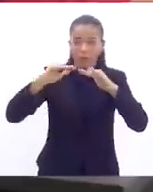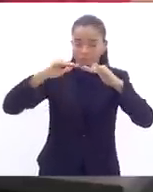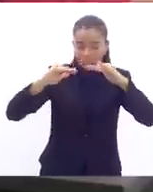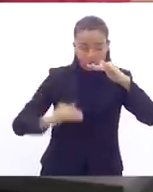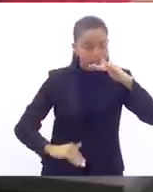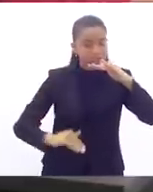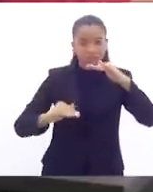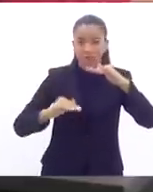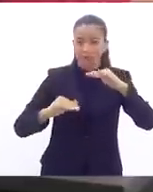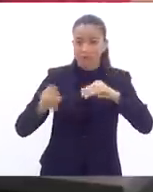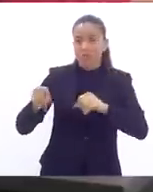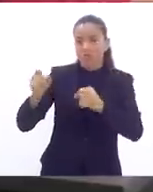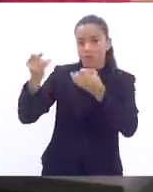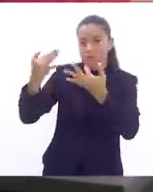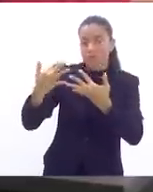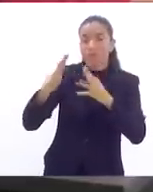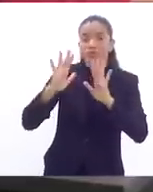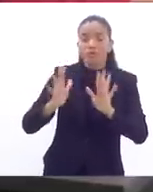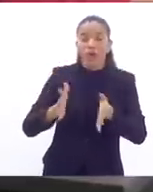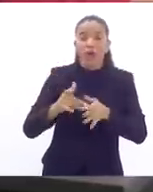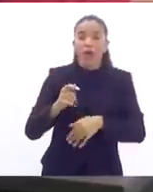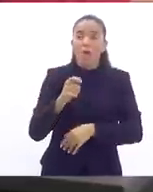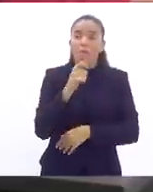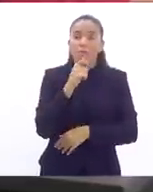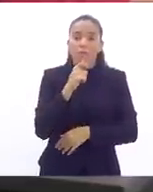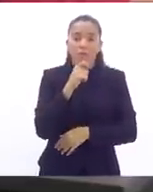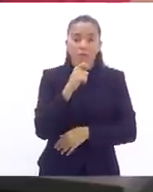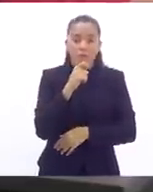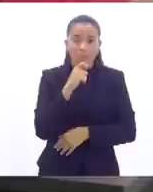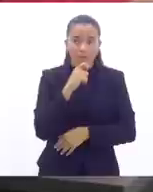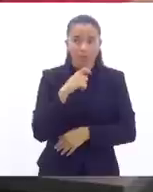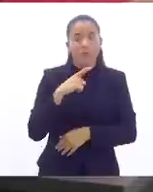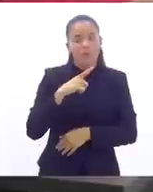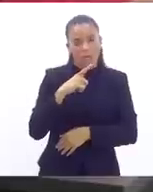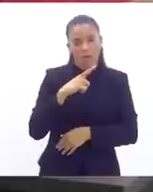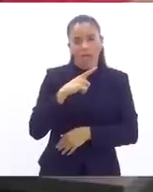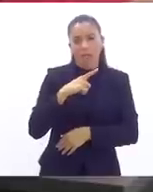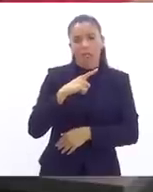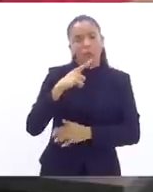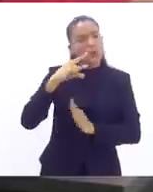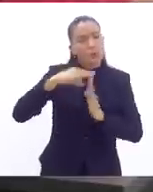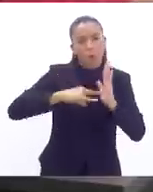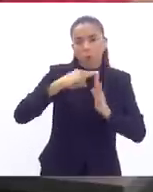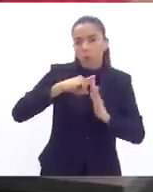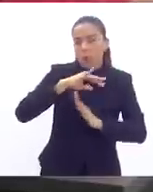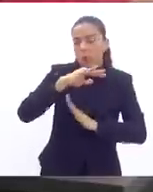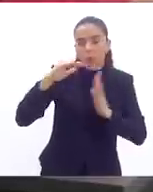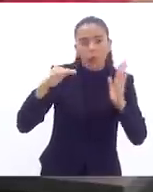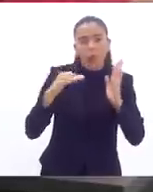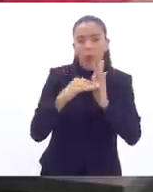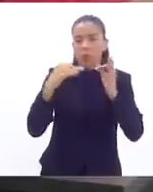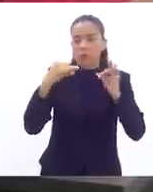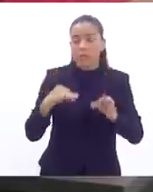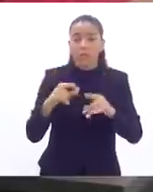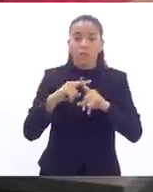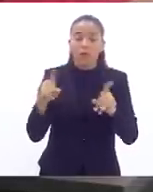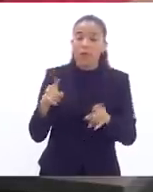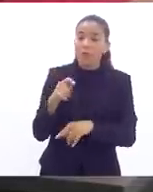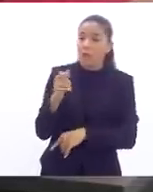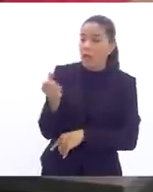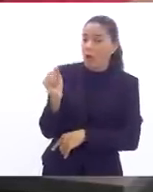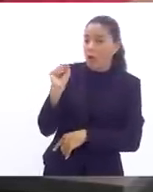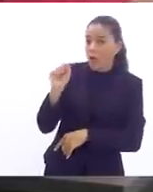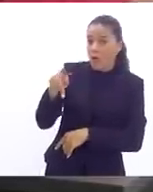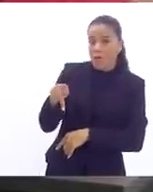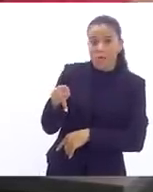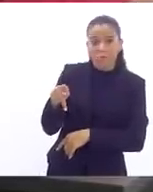isso já tá ok mas nós estamos sempre estamos com os dados prontinhos recentes e não estamos com as pensões